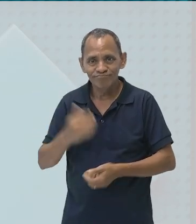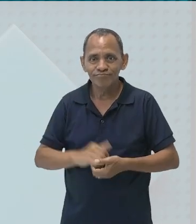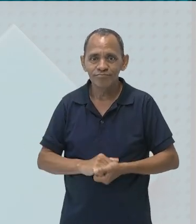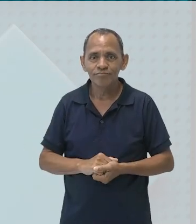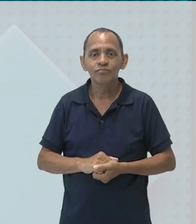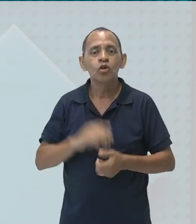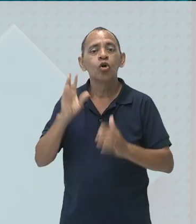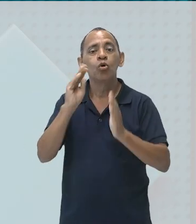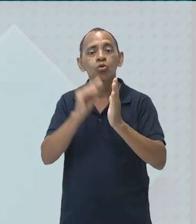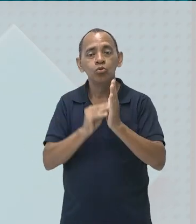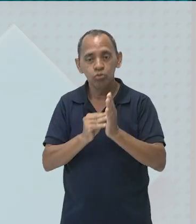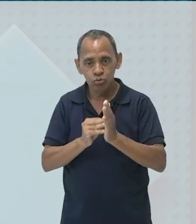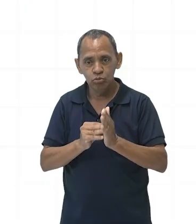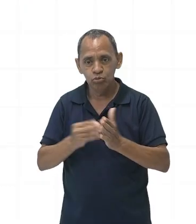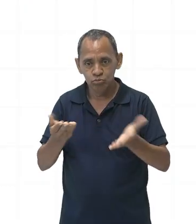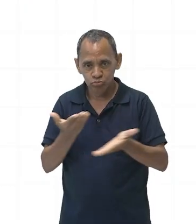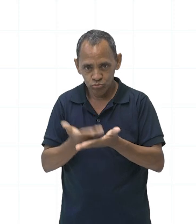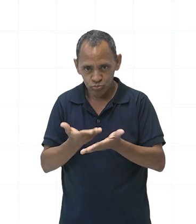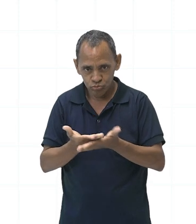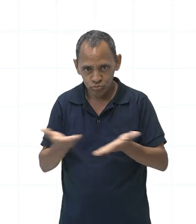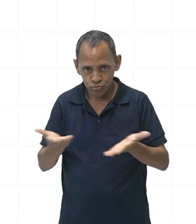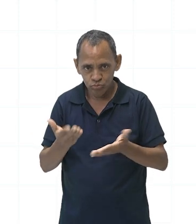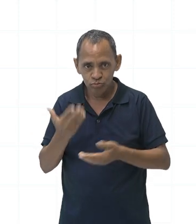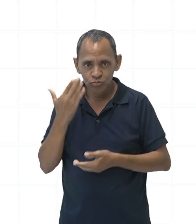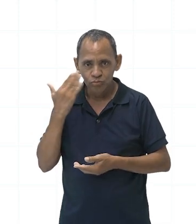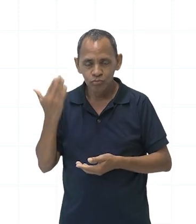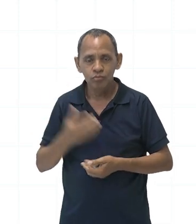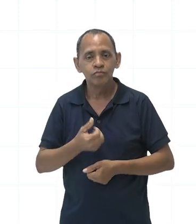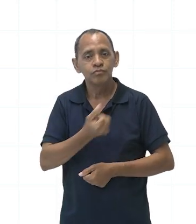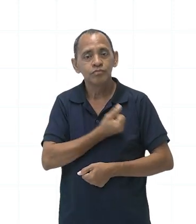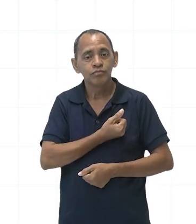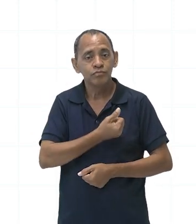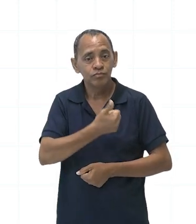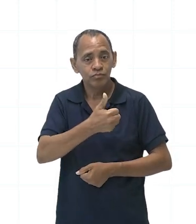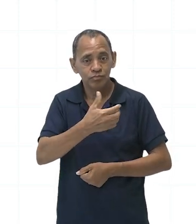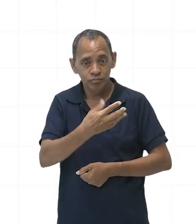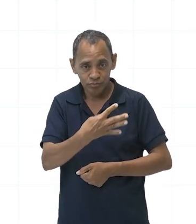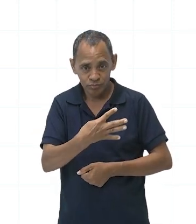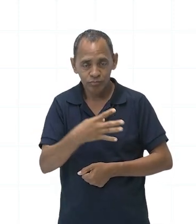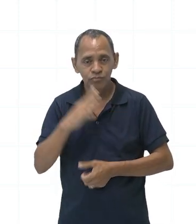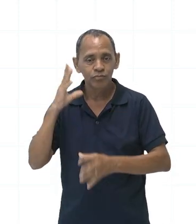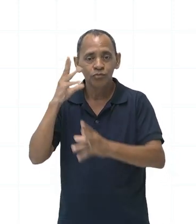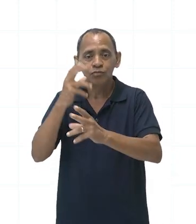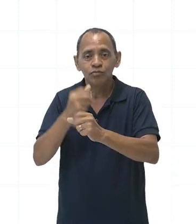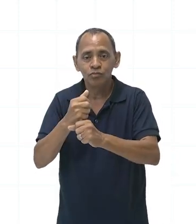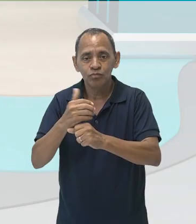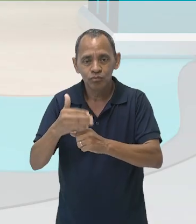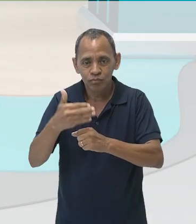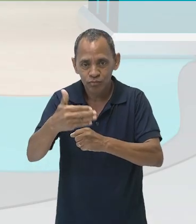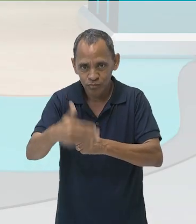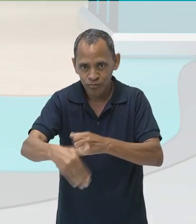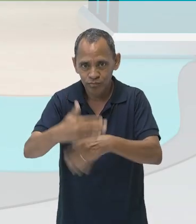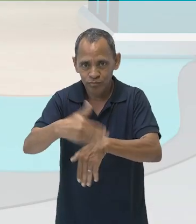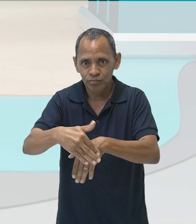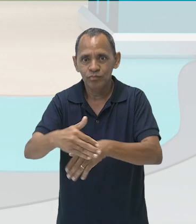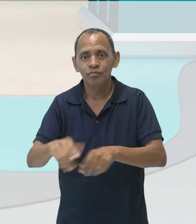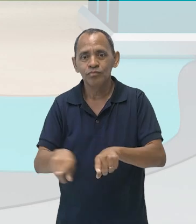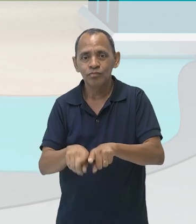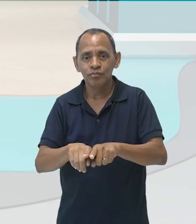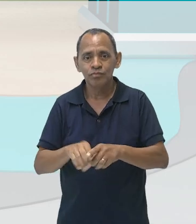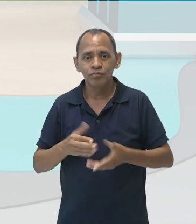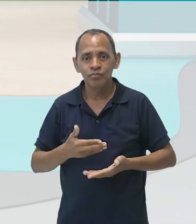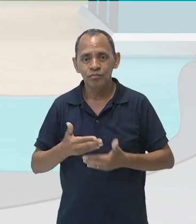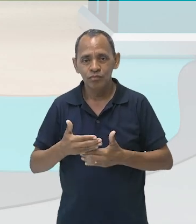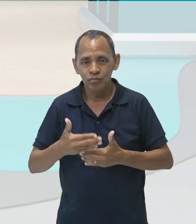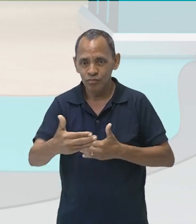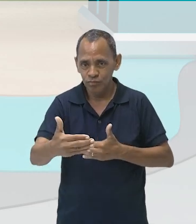é o conteúdo que nós temos para a nossa aula. Aula 14, revisão e avaliação. Muito bem, então vamos